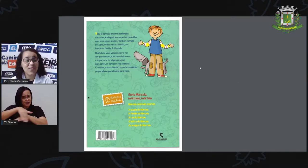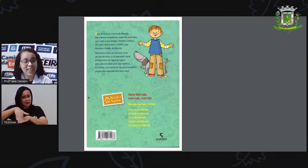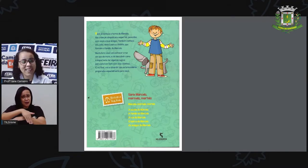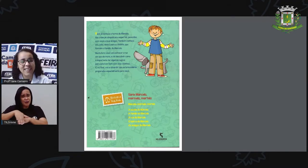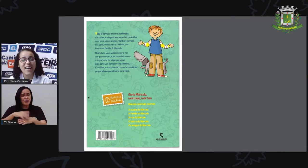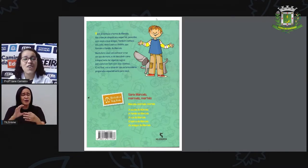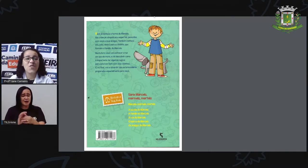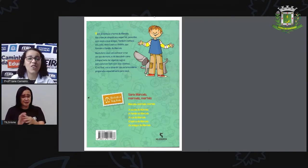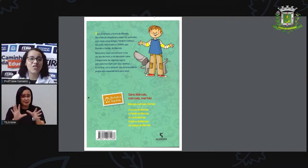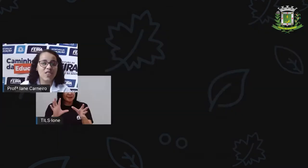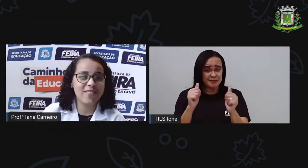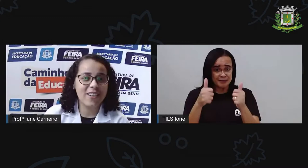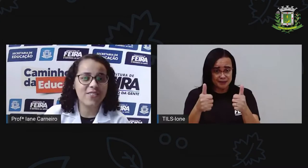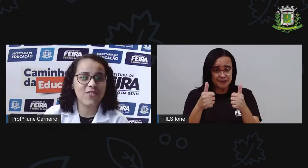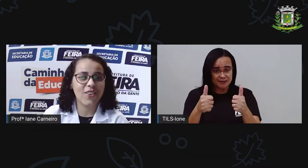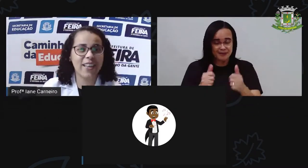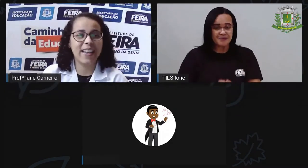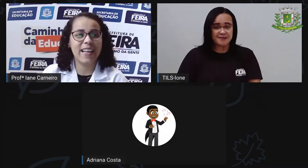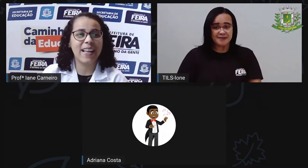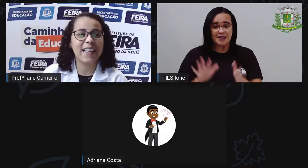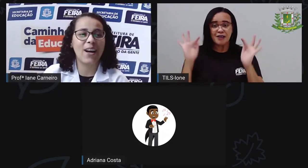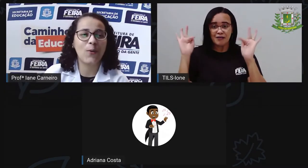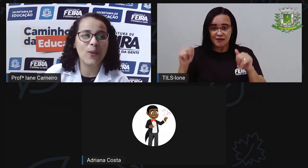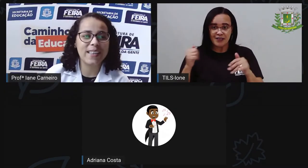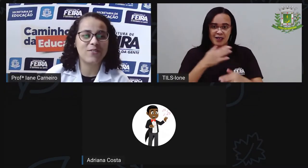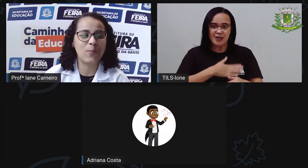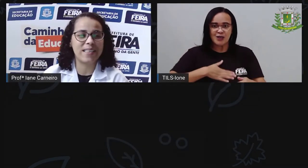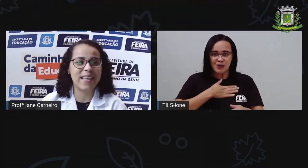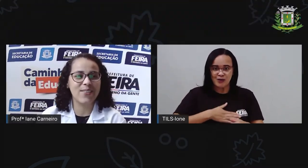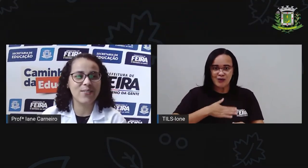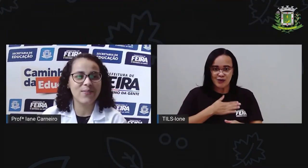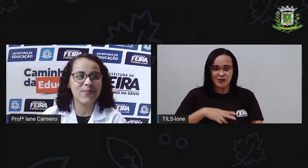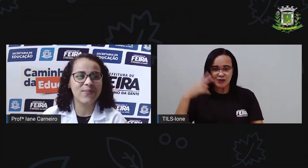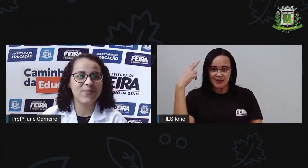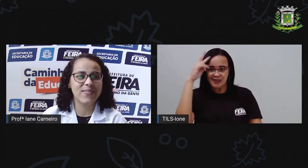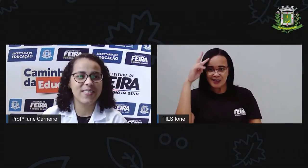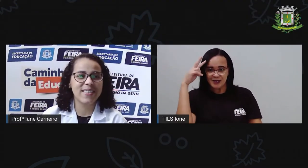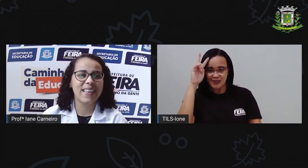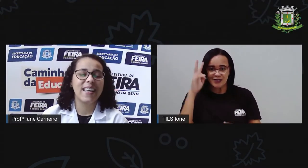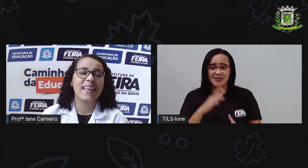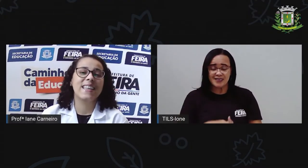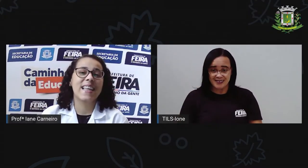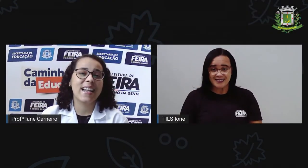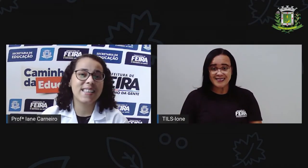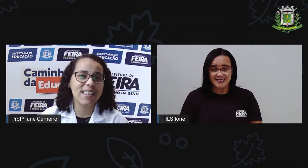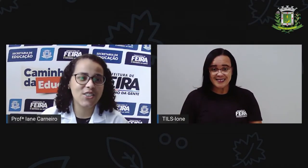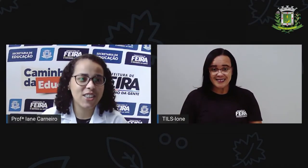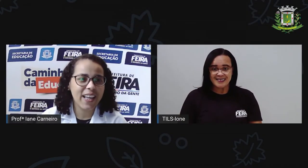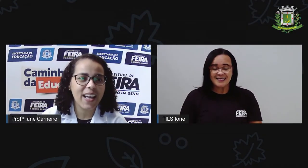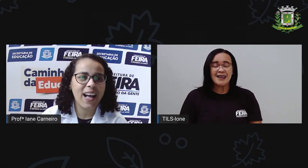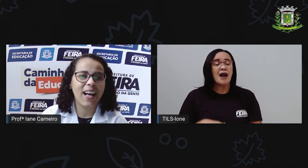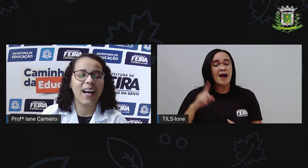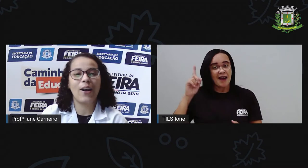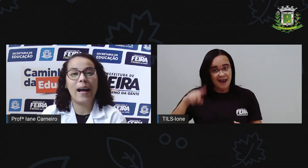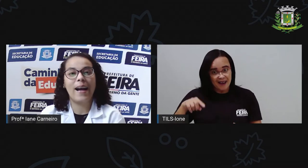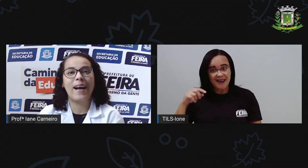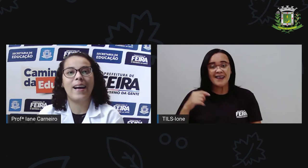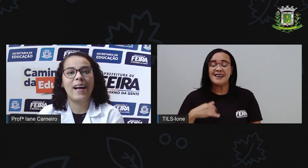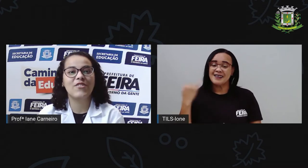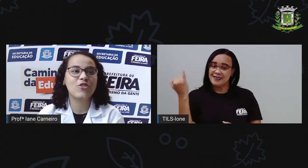Enfim, curtiram a história da rua do Marcelo? Interessante a